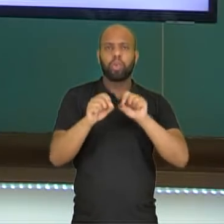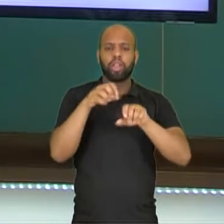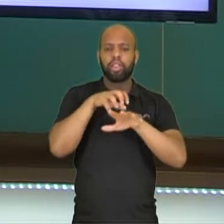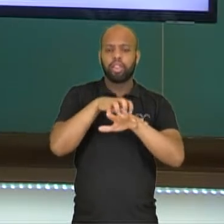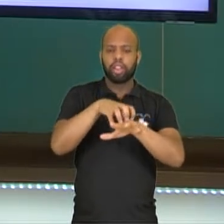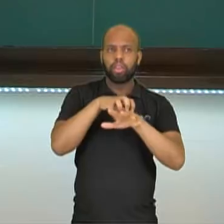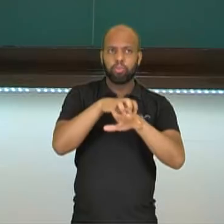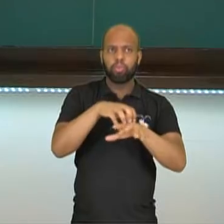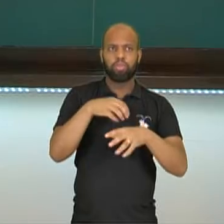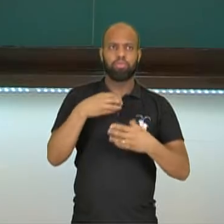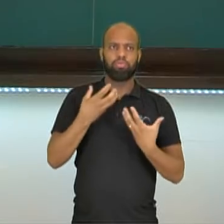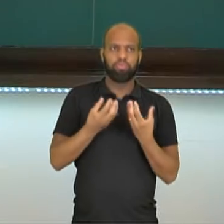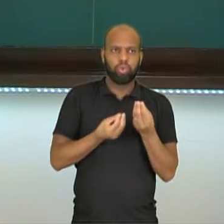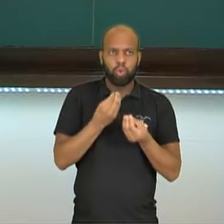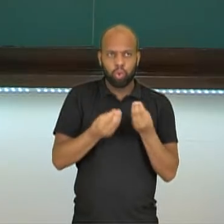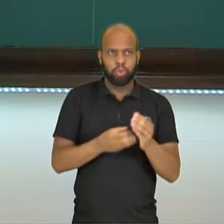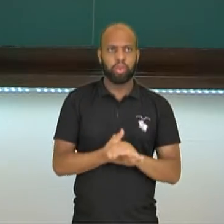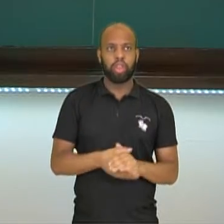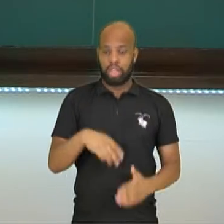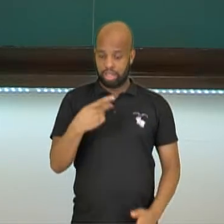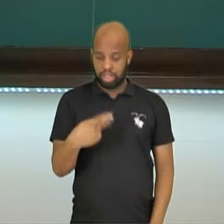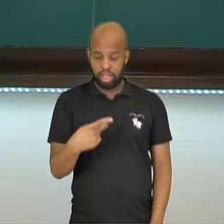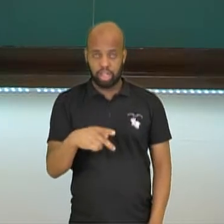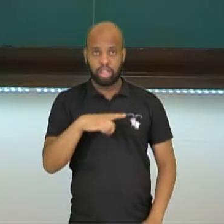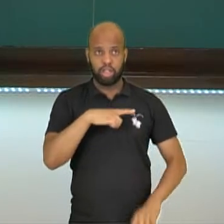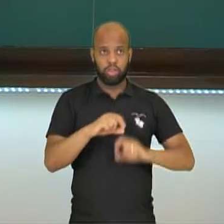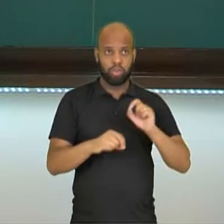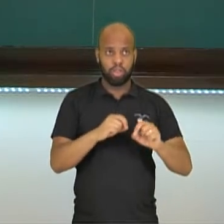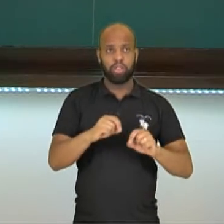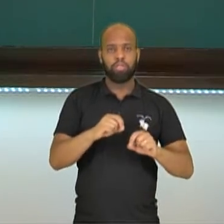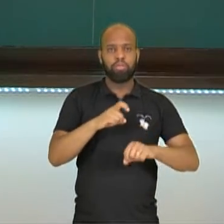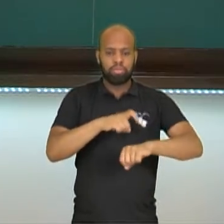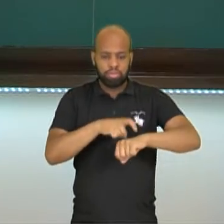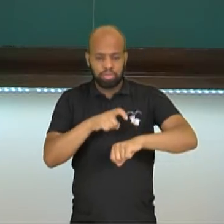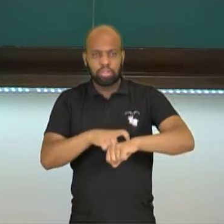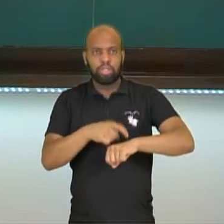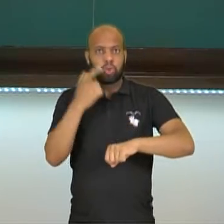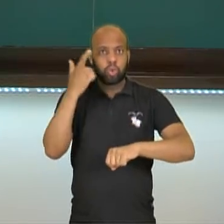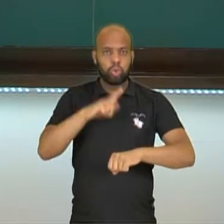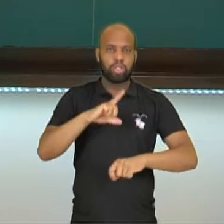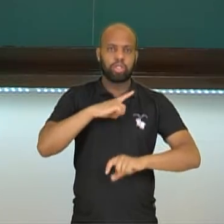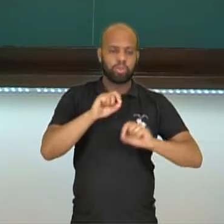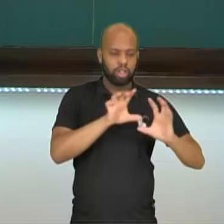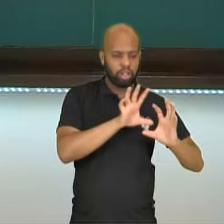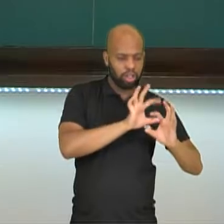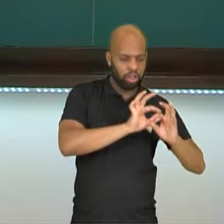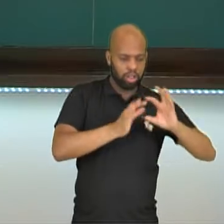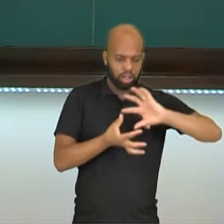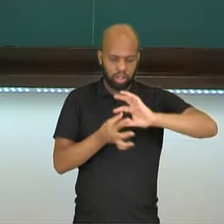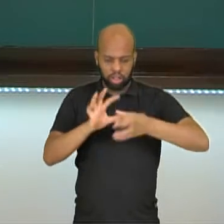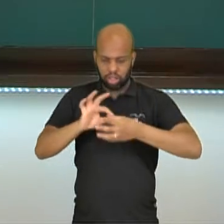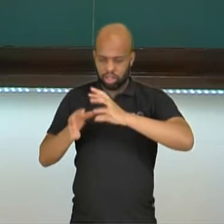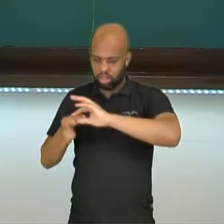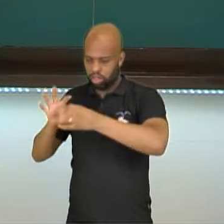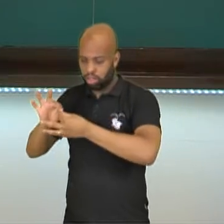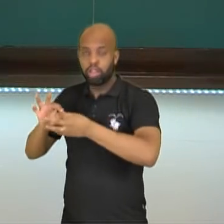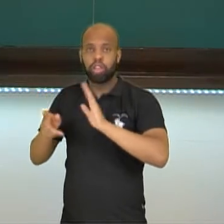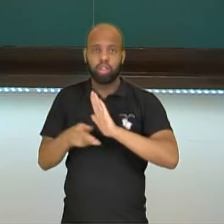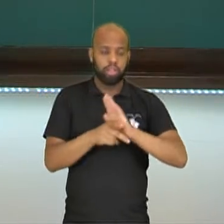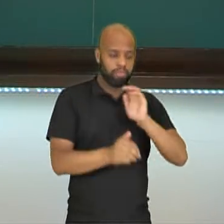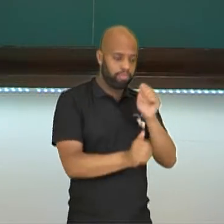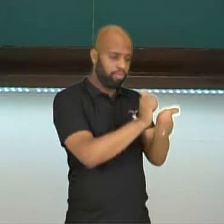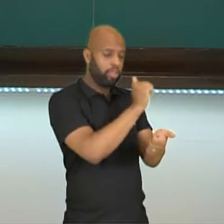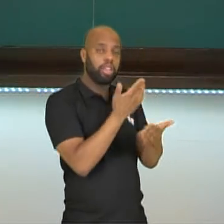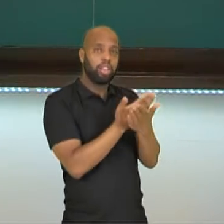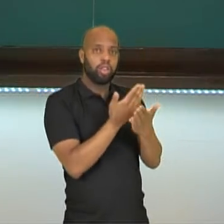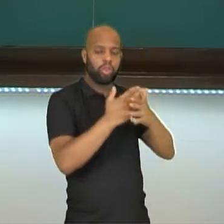transporte. Nós estamos aqui, nós podemos, daqui um pouco tempo, a gente poderá ter as Olimpíadas, certo? E o estudo do movimento, a